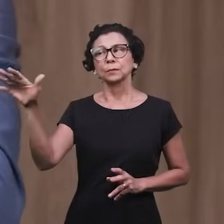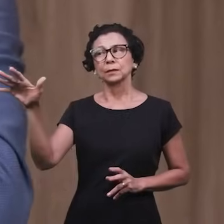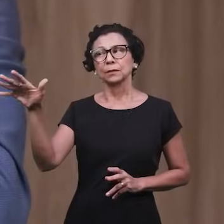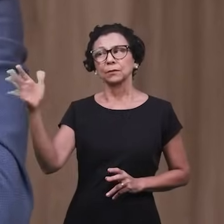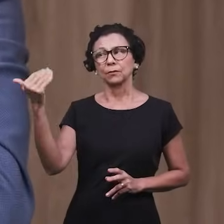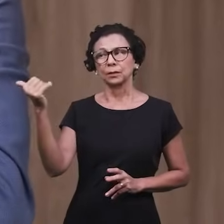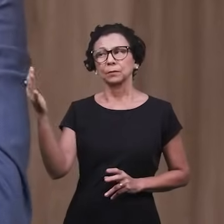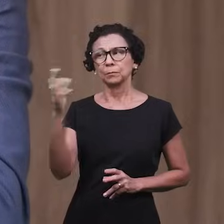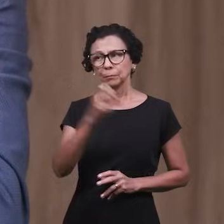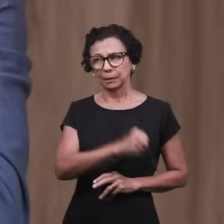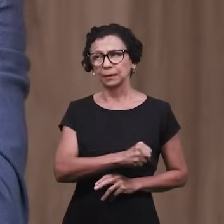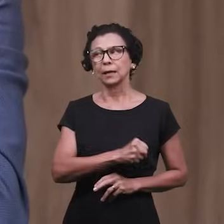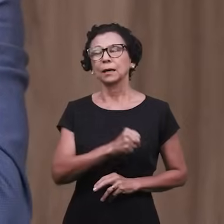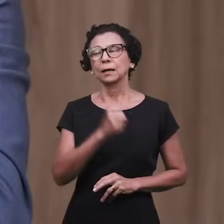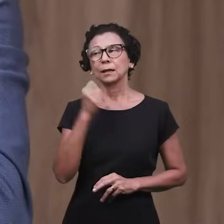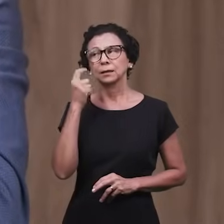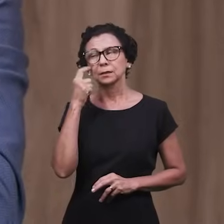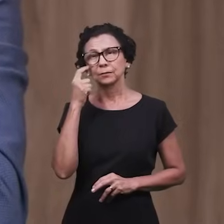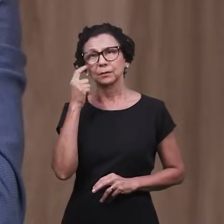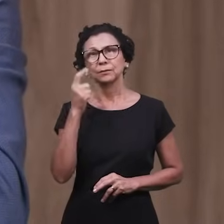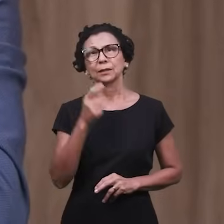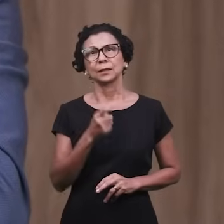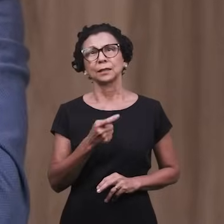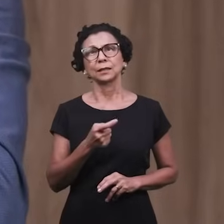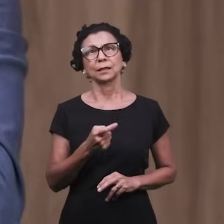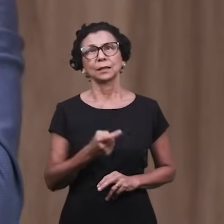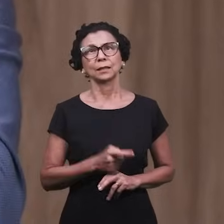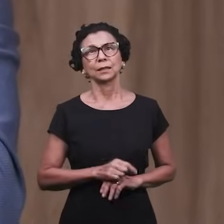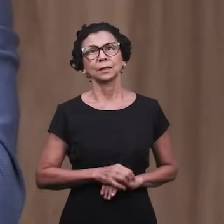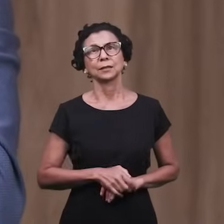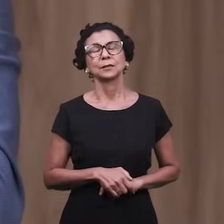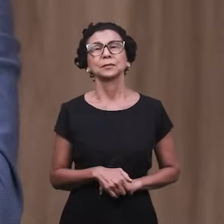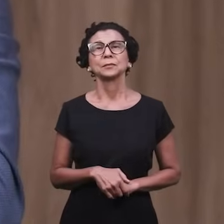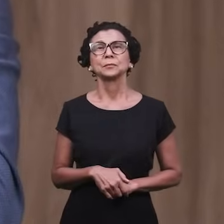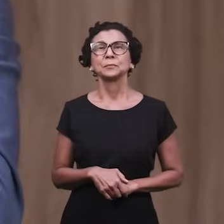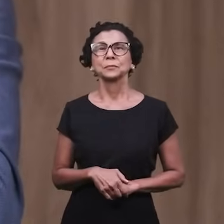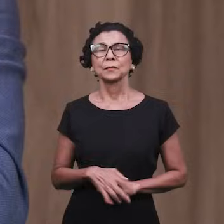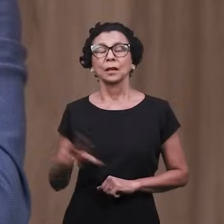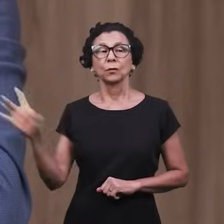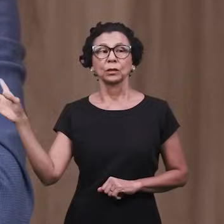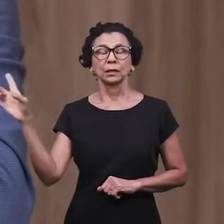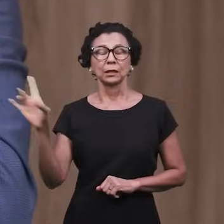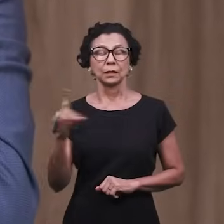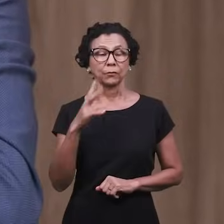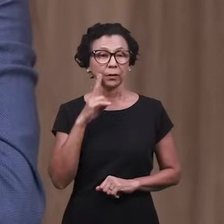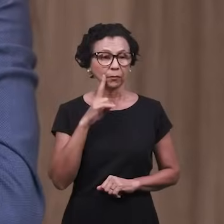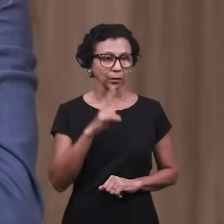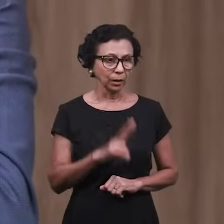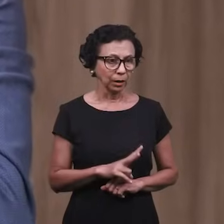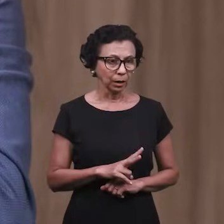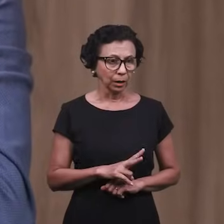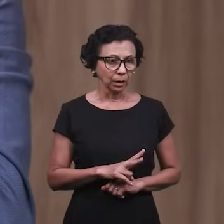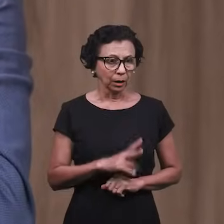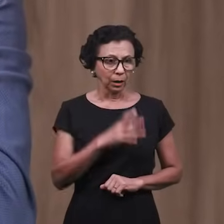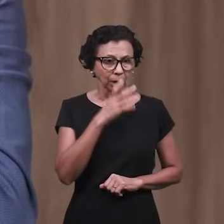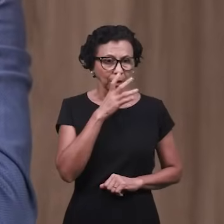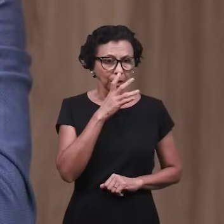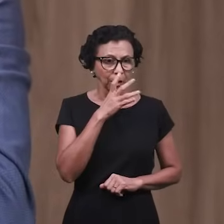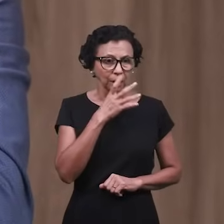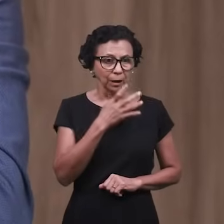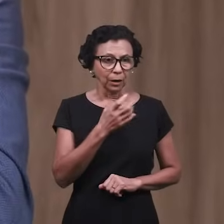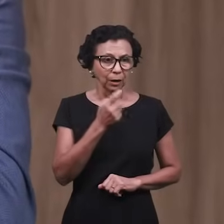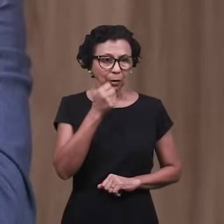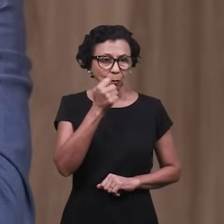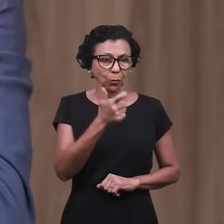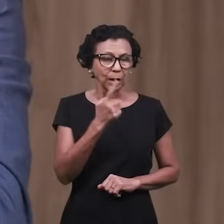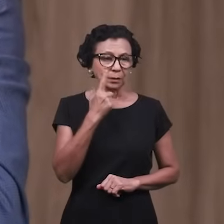você vai ver, né? E aí você vai me dizer. E assim, a reação dele quando ele veio buscar foi assim, impressionante. Ele